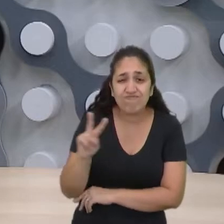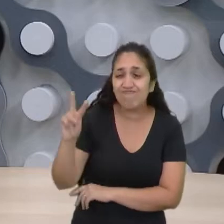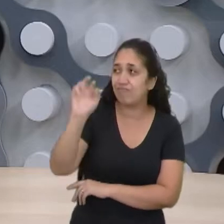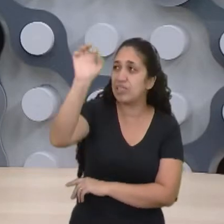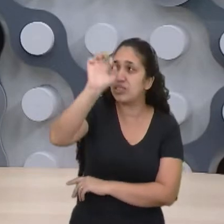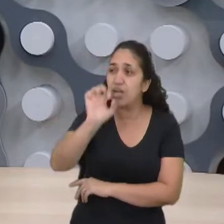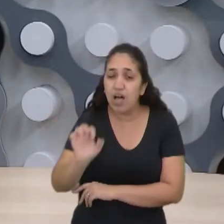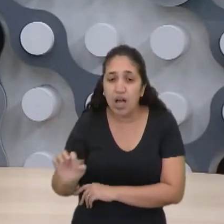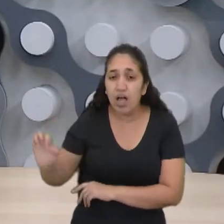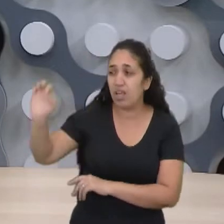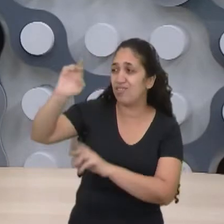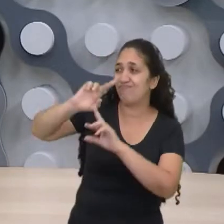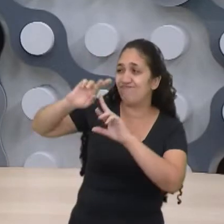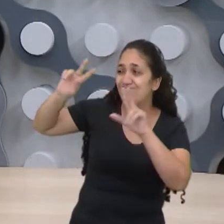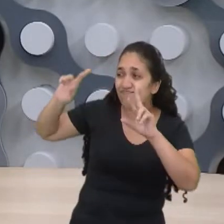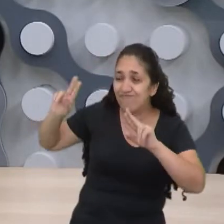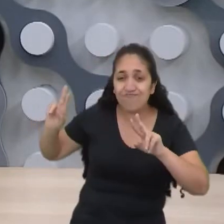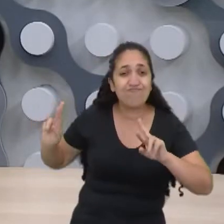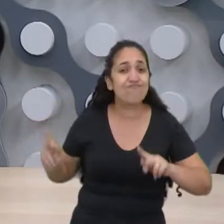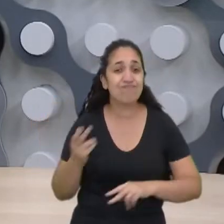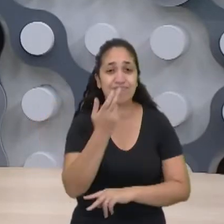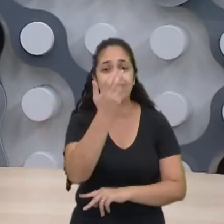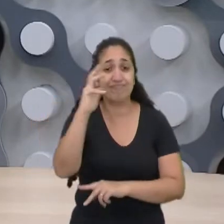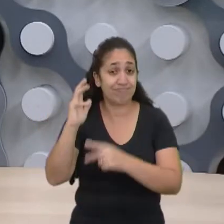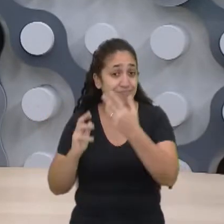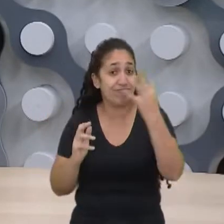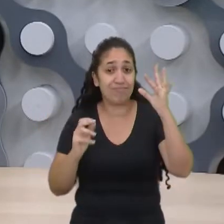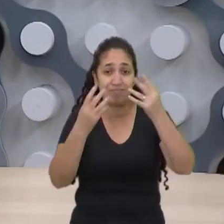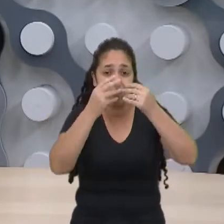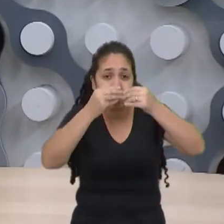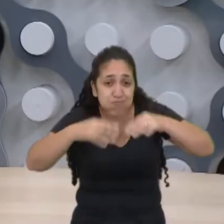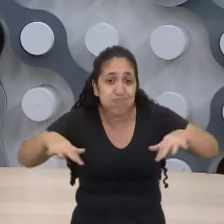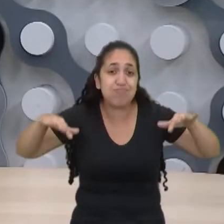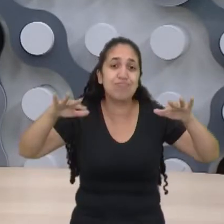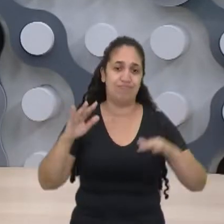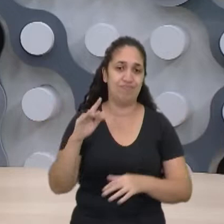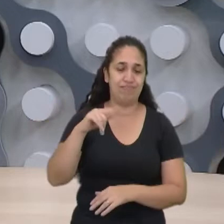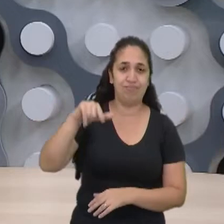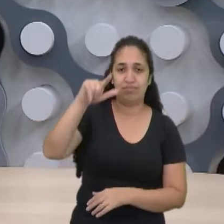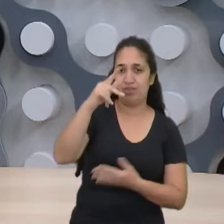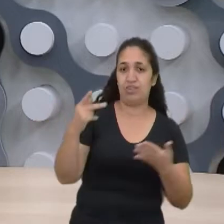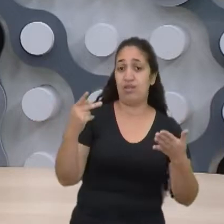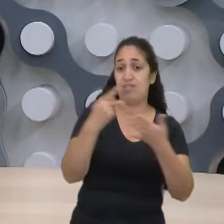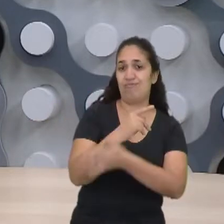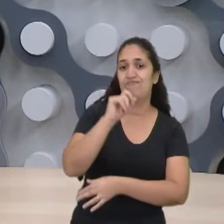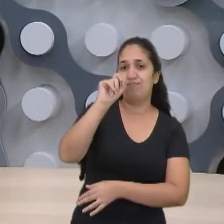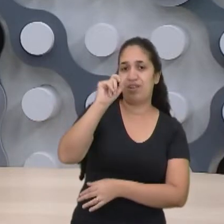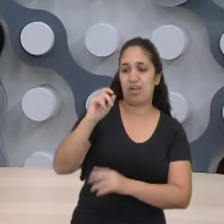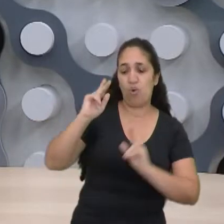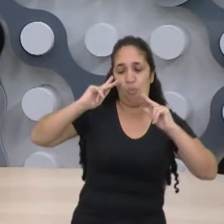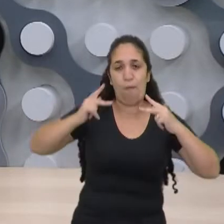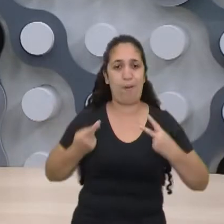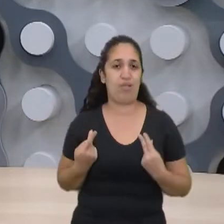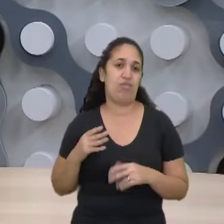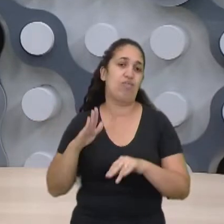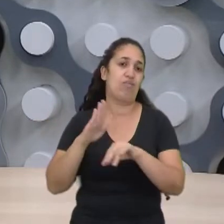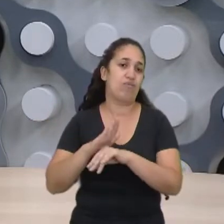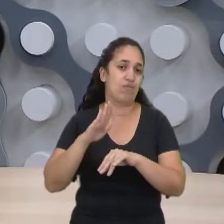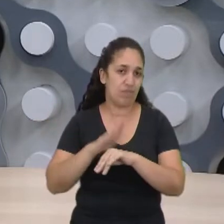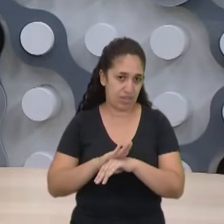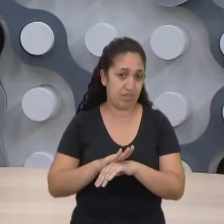região desses desastres naturais, que muitos deles são proporcionados aí pelo ser humano. Por isso que nós falamos